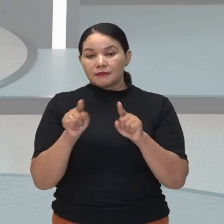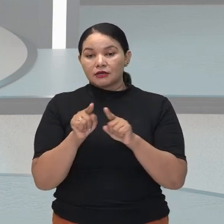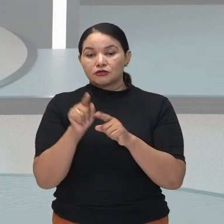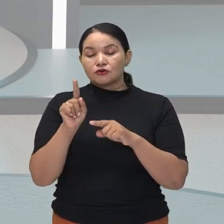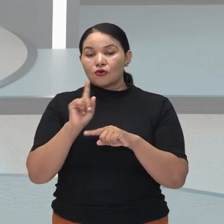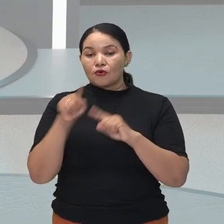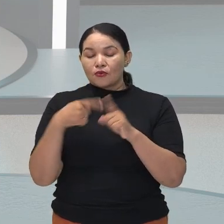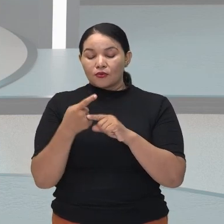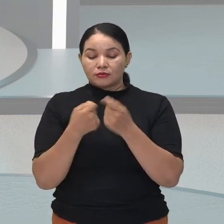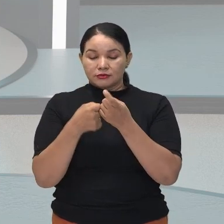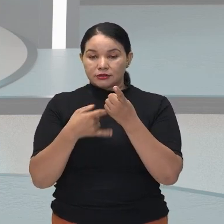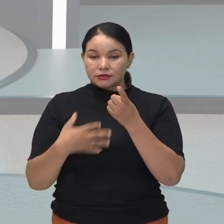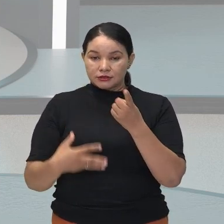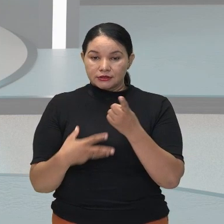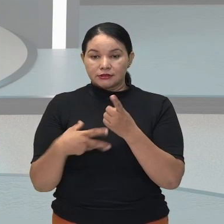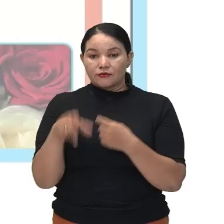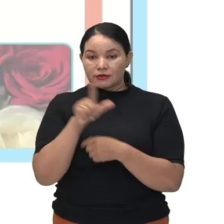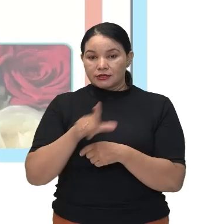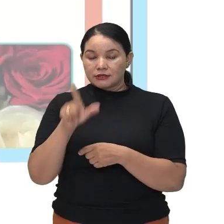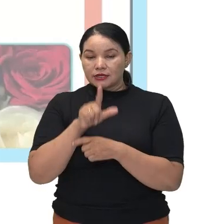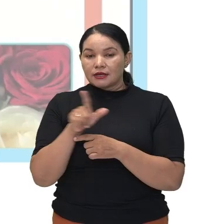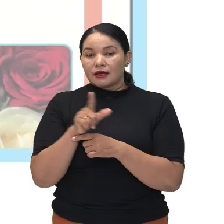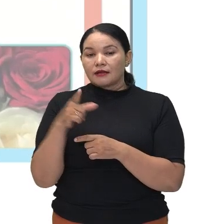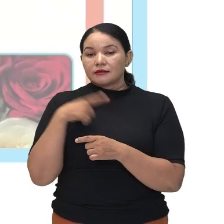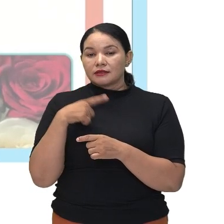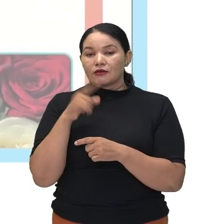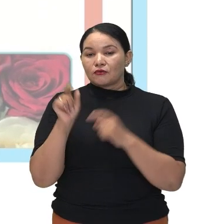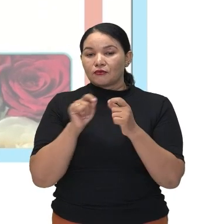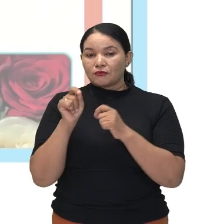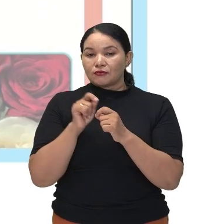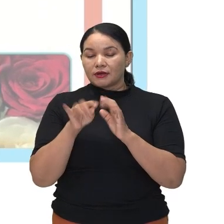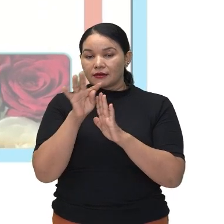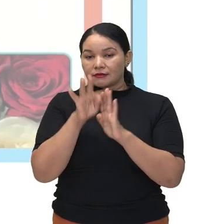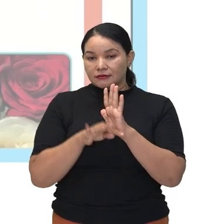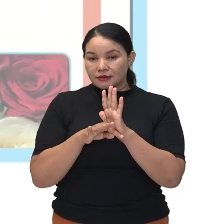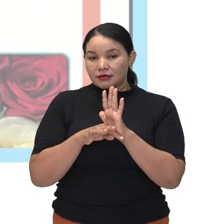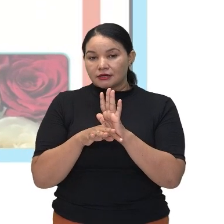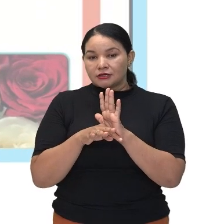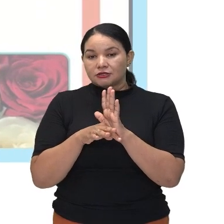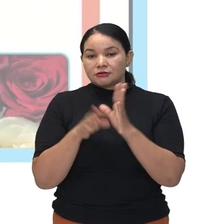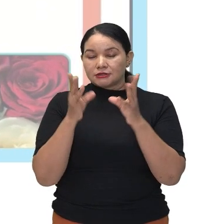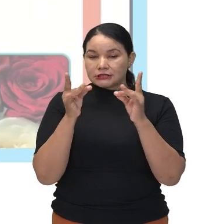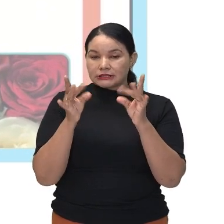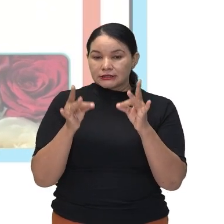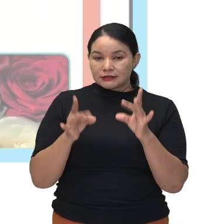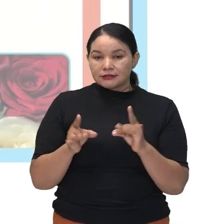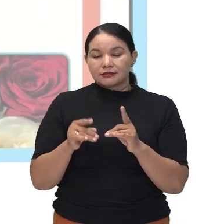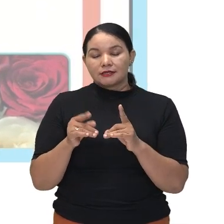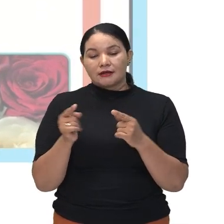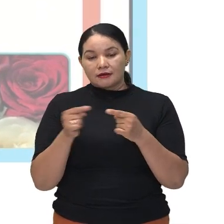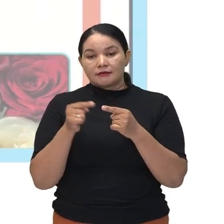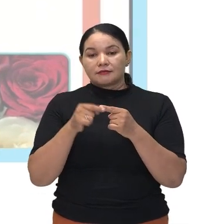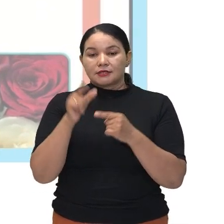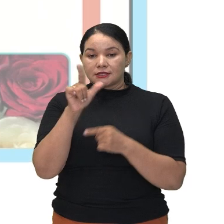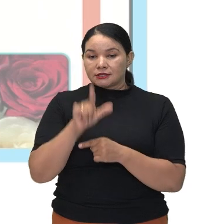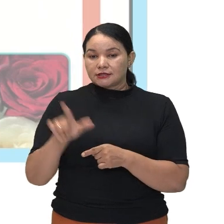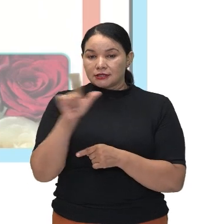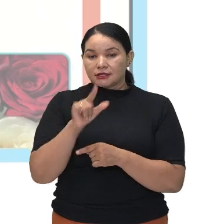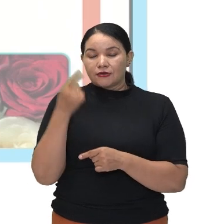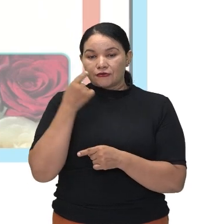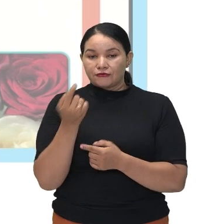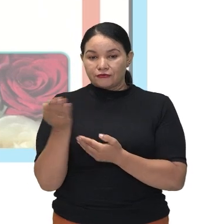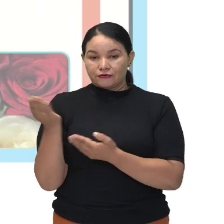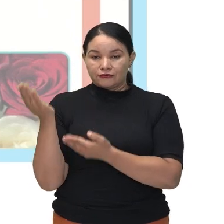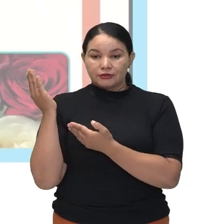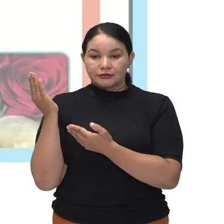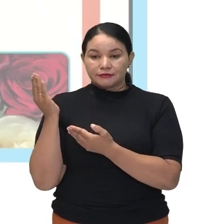literário, que aí a gente já tem a presença de um texto muito mais literário, né? Que diz: las